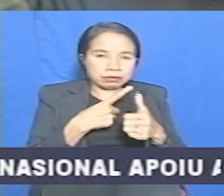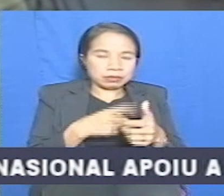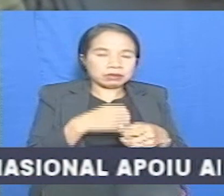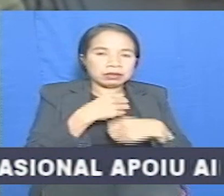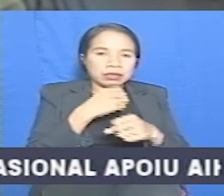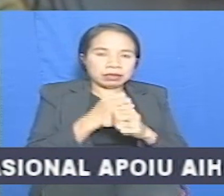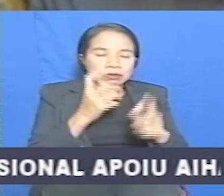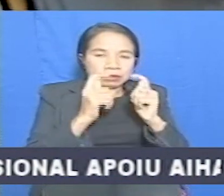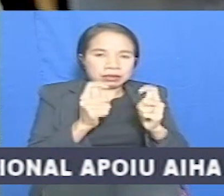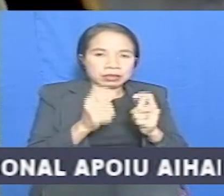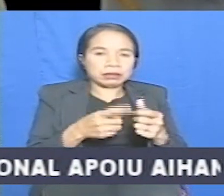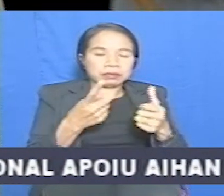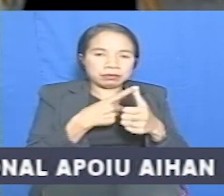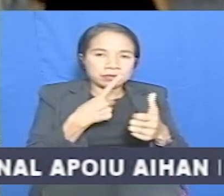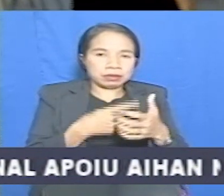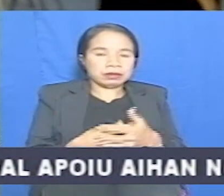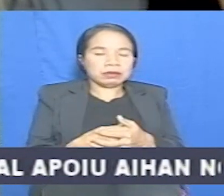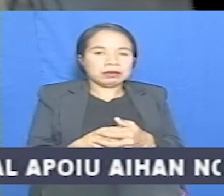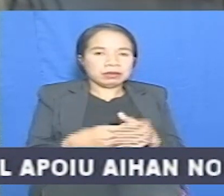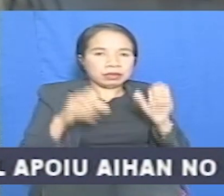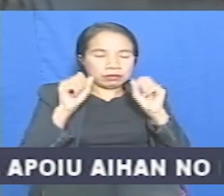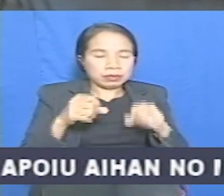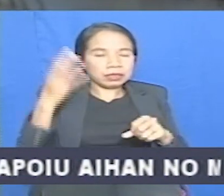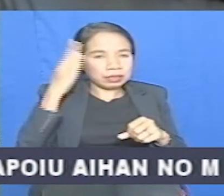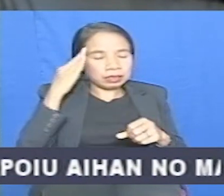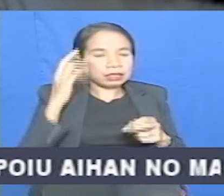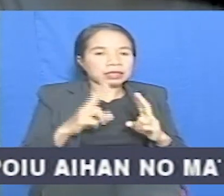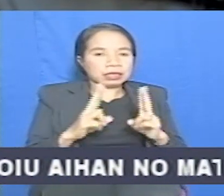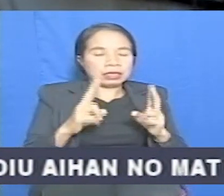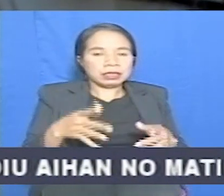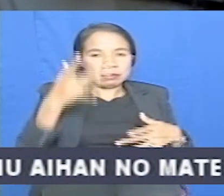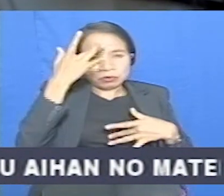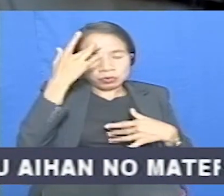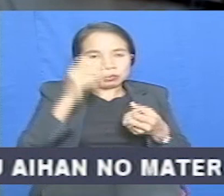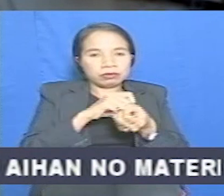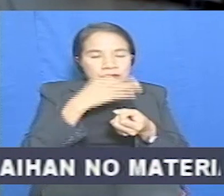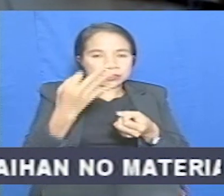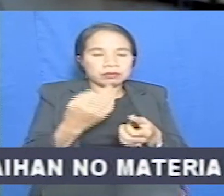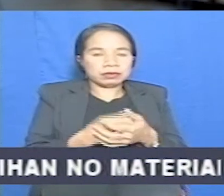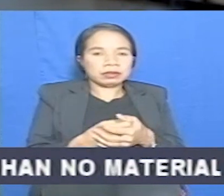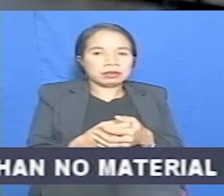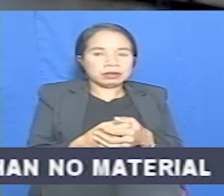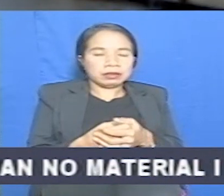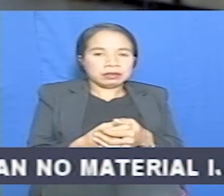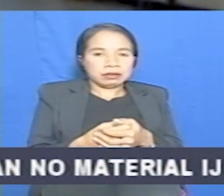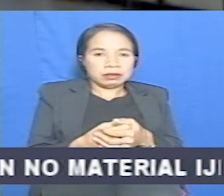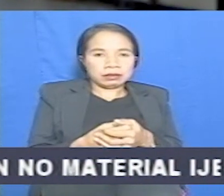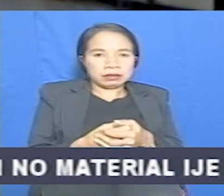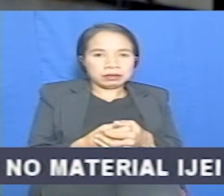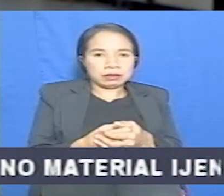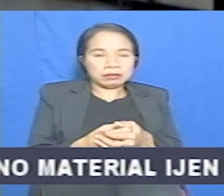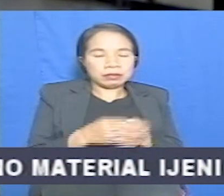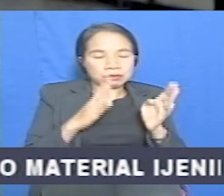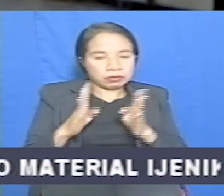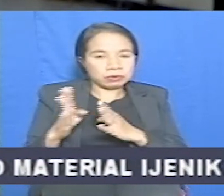halo screening ye inisiu para atu bele detekta lais kasu positif sira. Mengira ya niniang